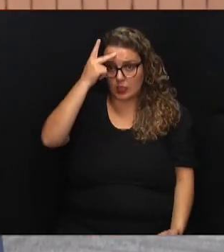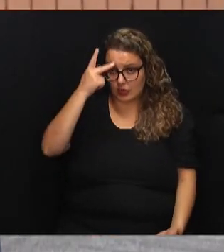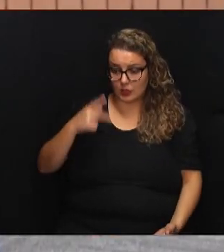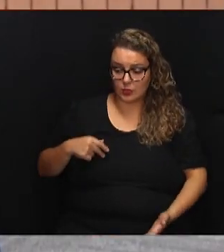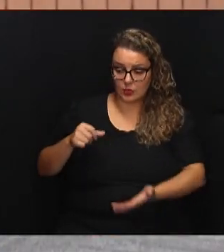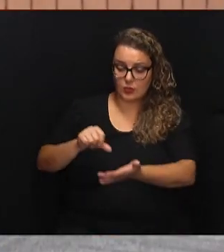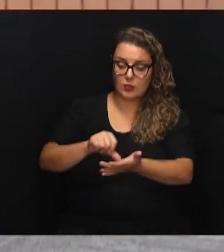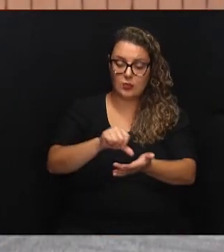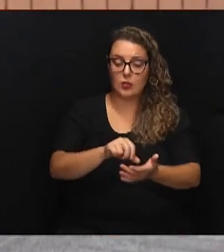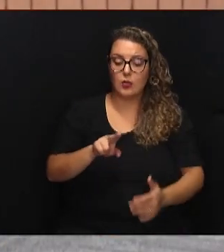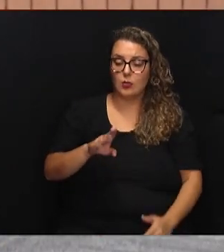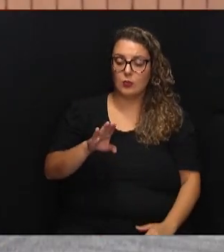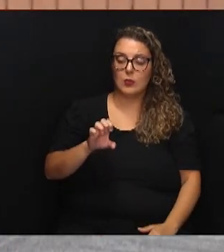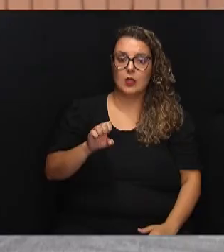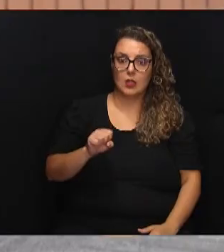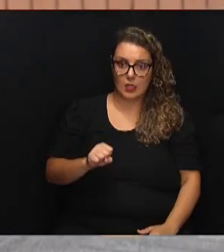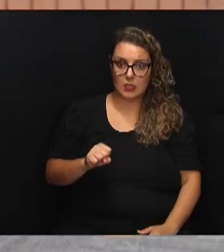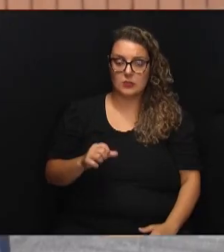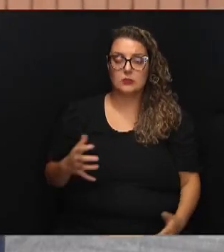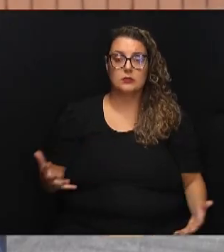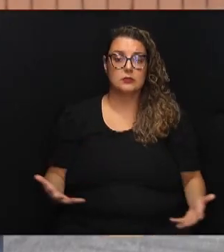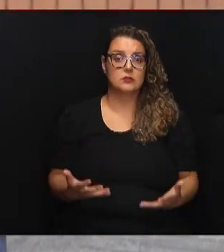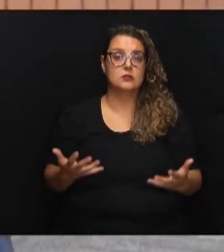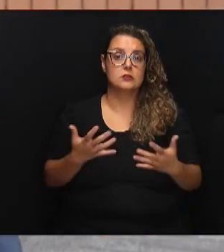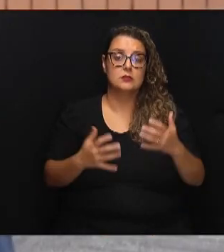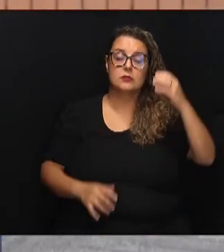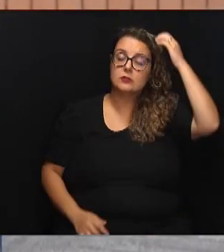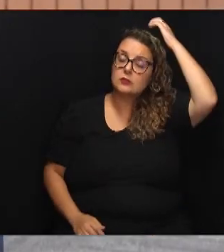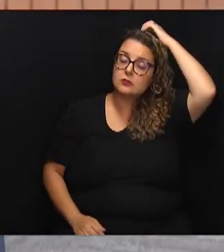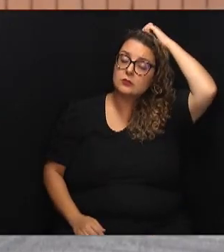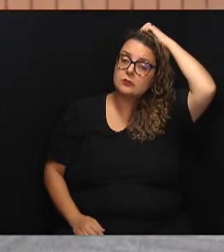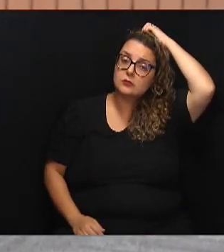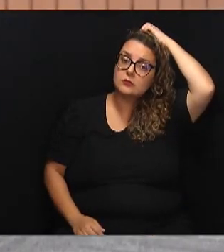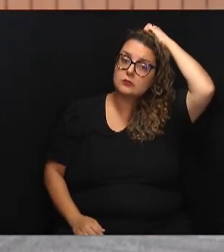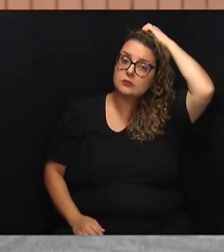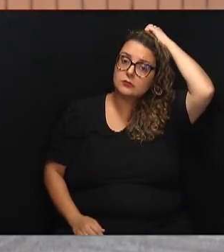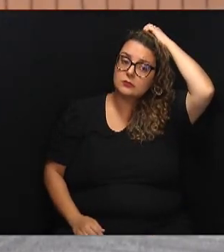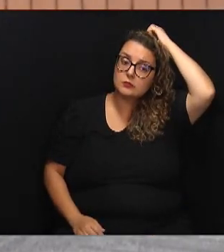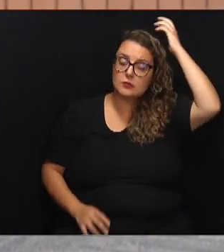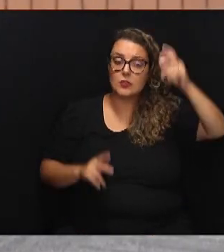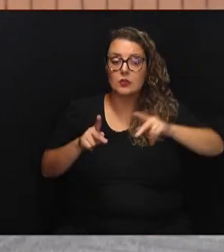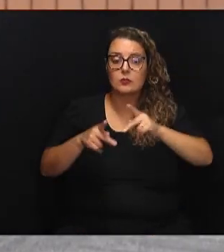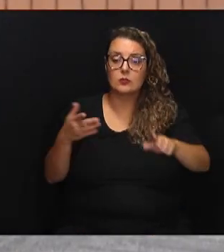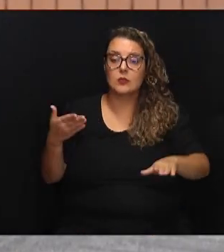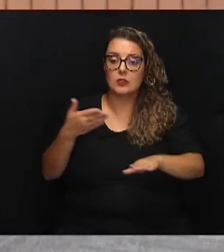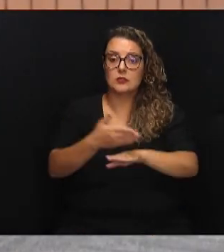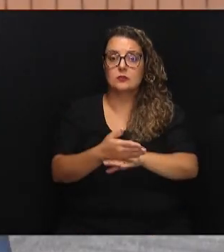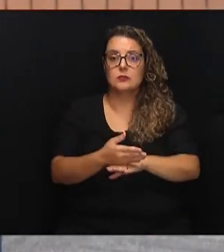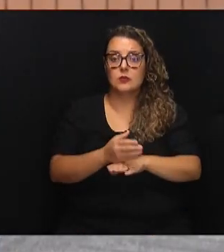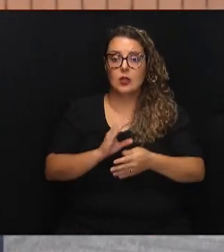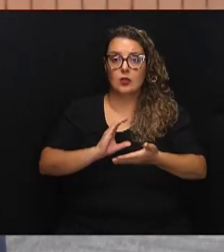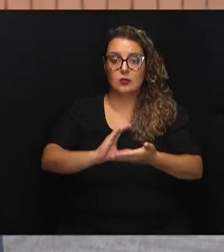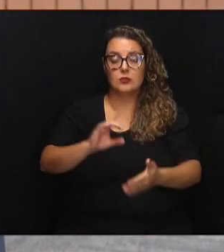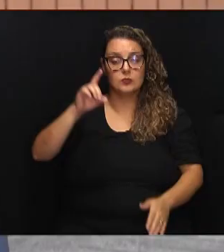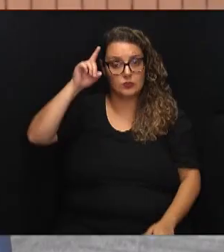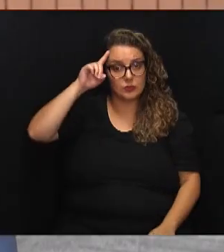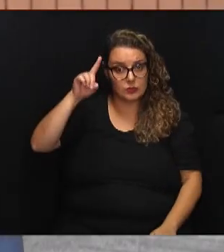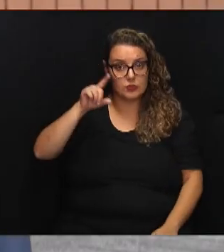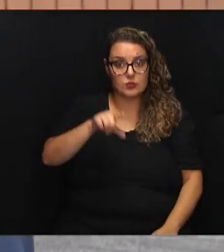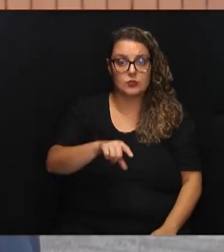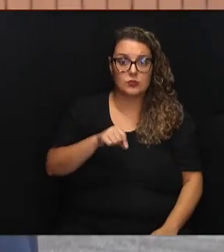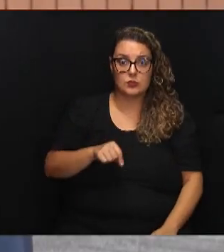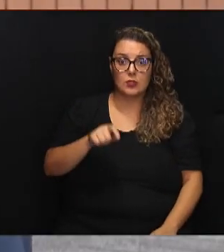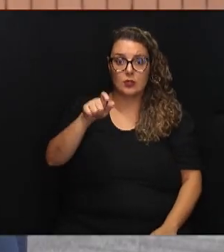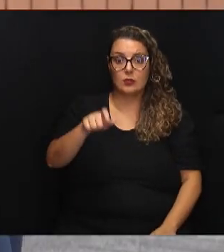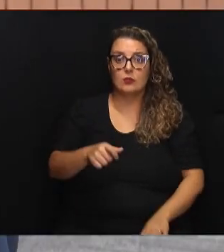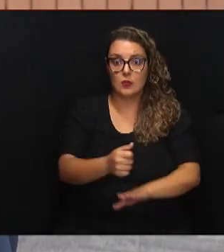as UBS, elas incentivam para que a população participe dos conselhos. Às vezes chega no dia de você escolher o conselheiro,